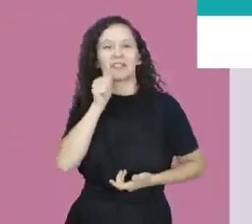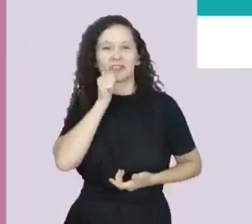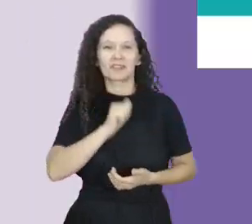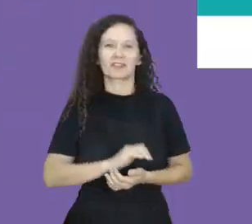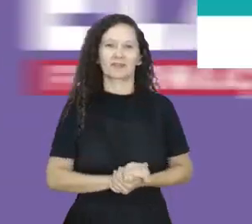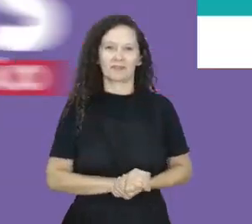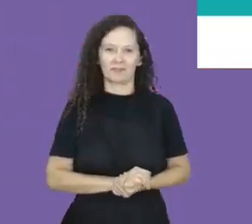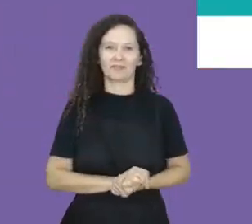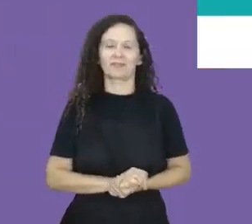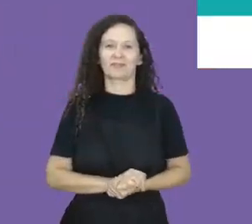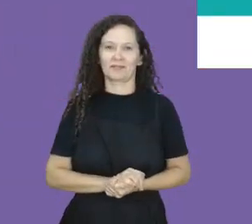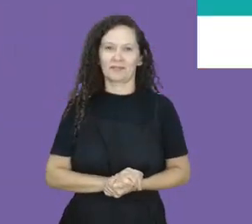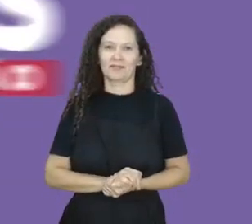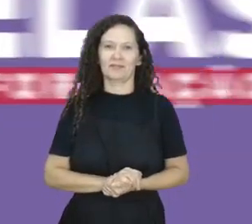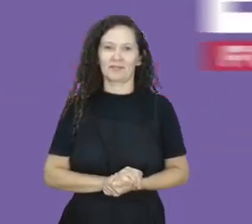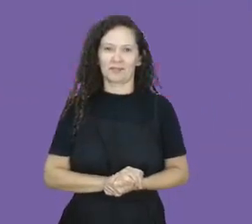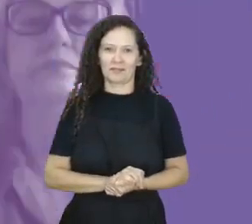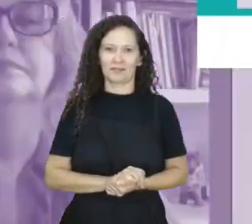mulheres.